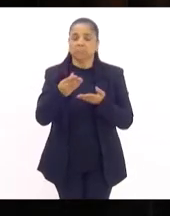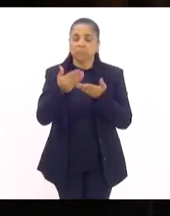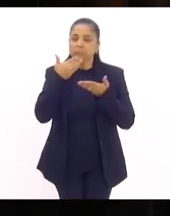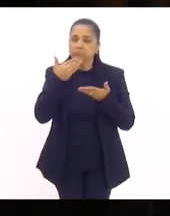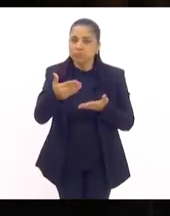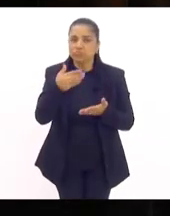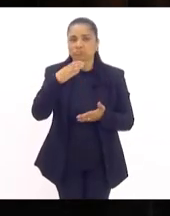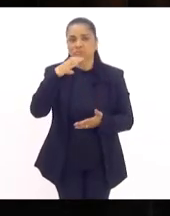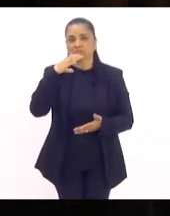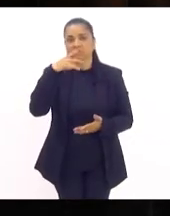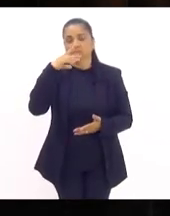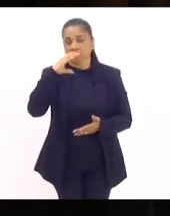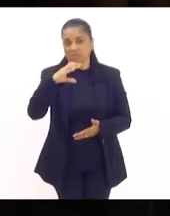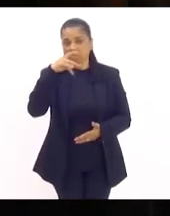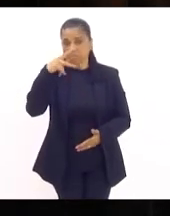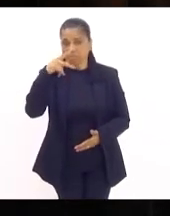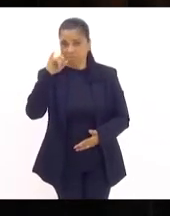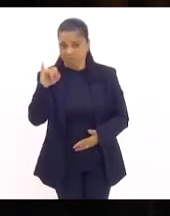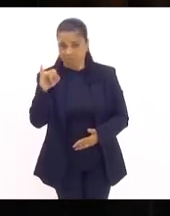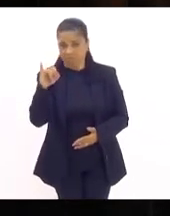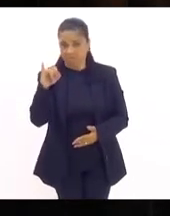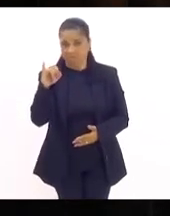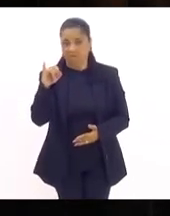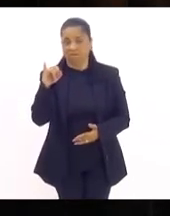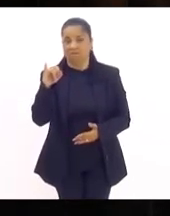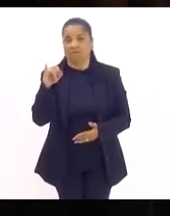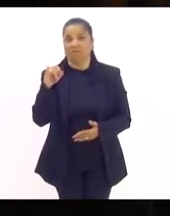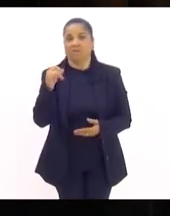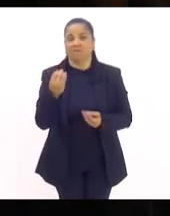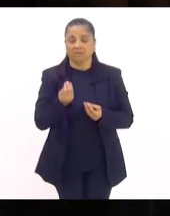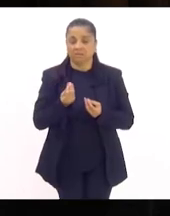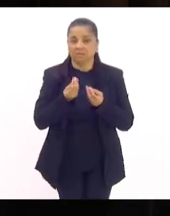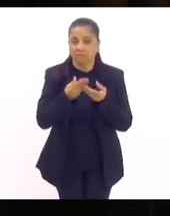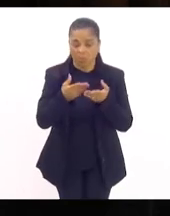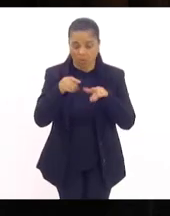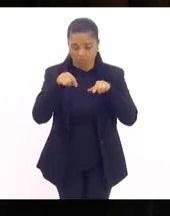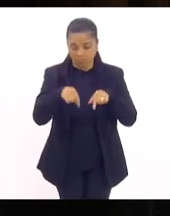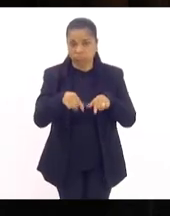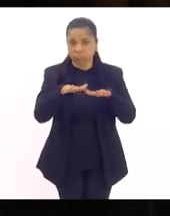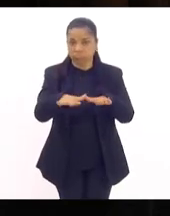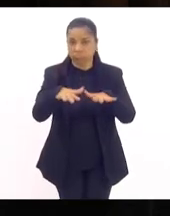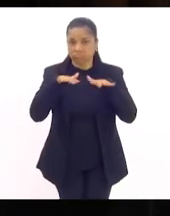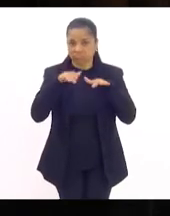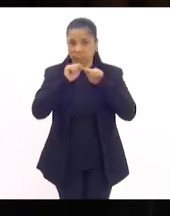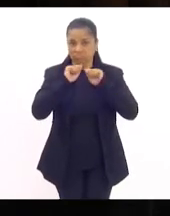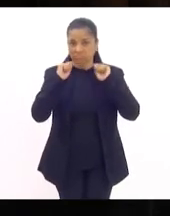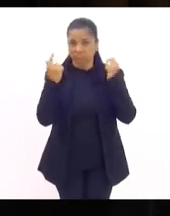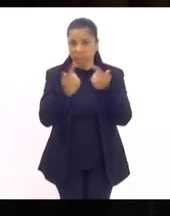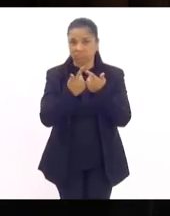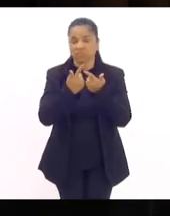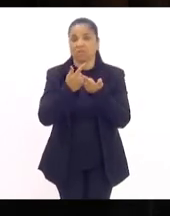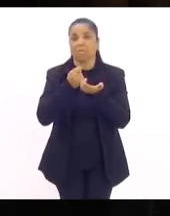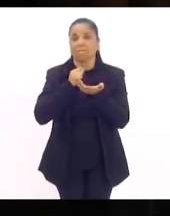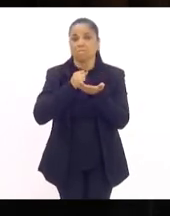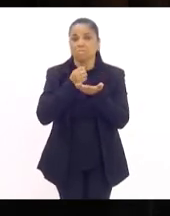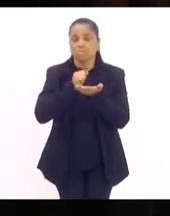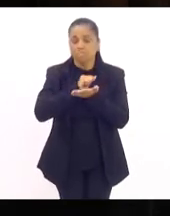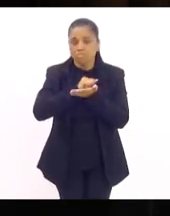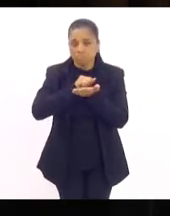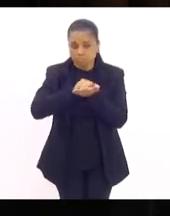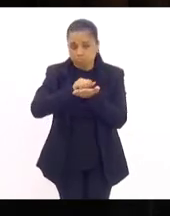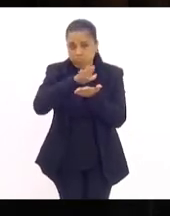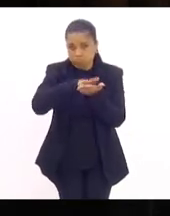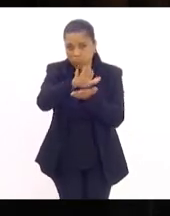que os pedidos de CPI que foram dados à entrada nessa casa tiveram pelo menos a publicação. Então, há também,